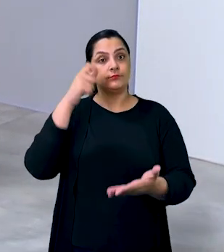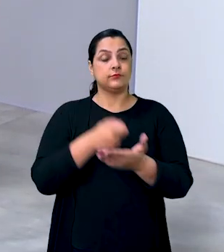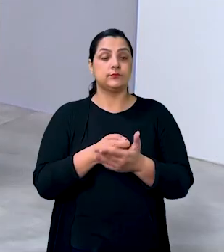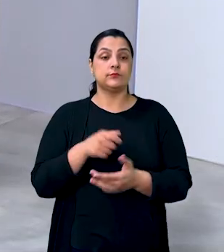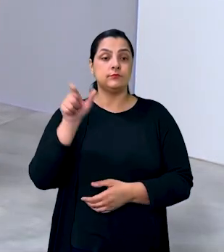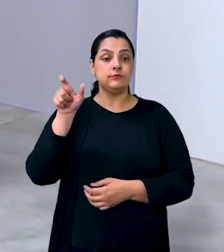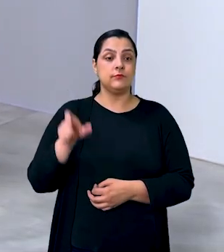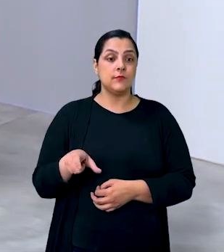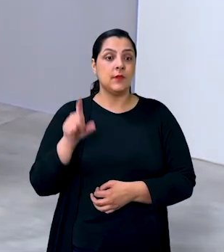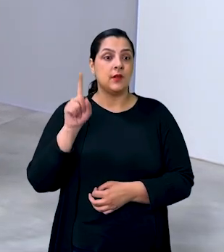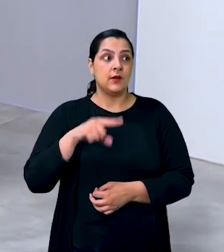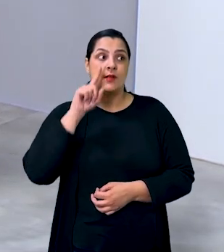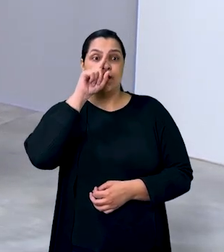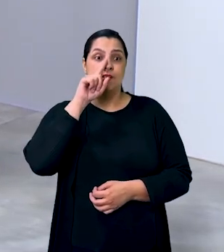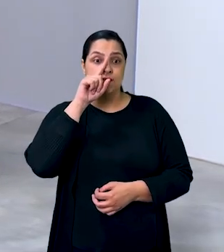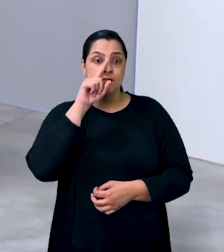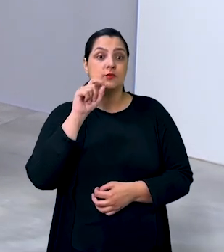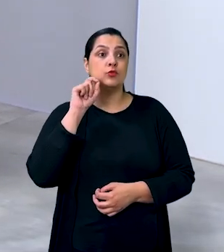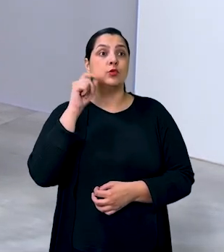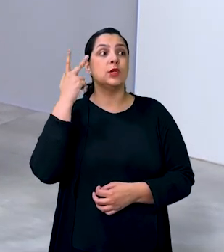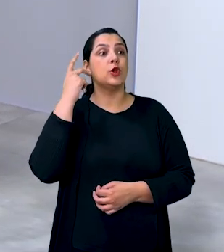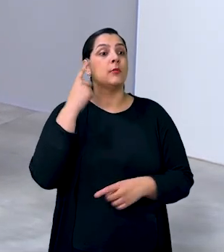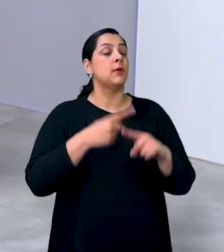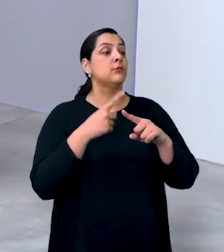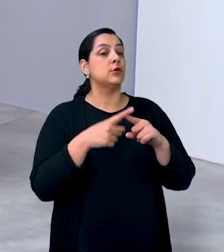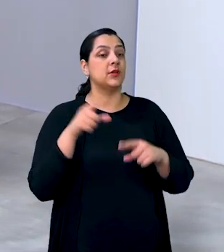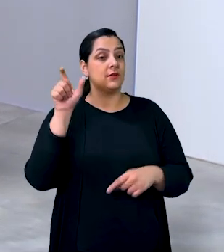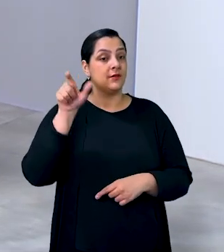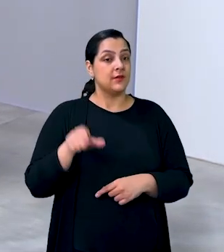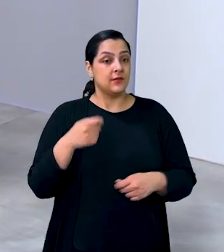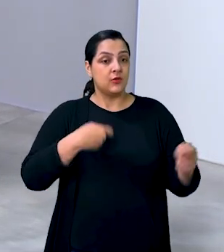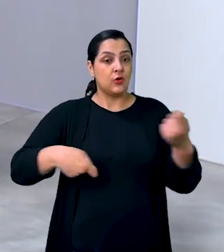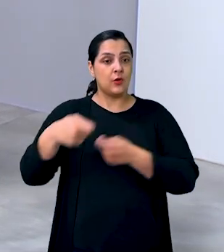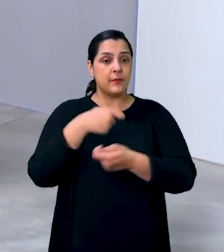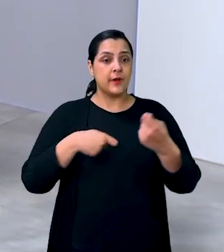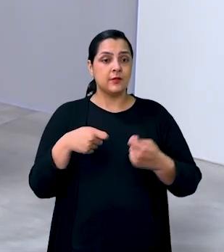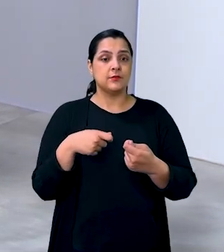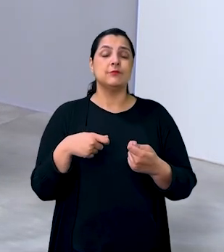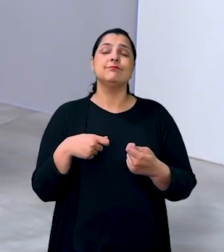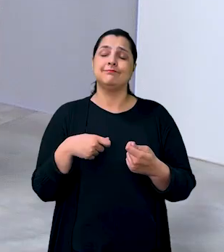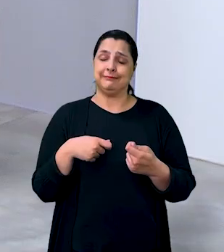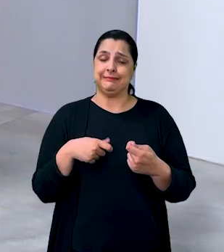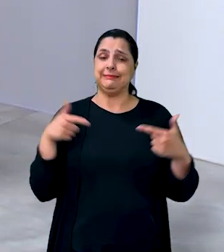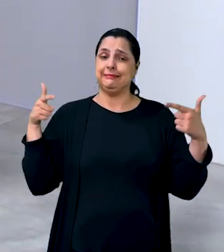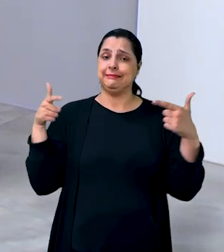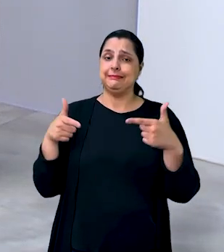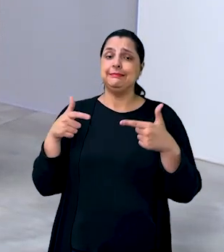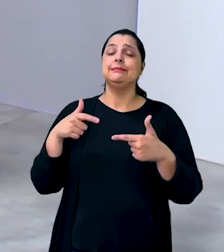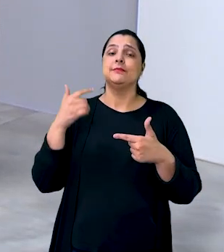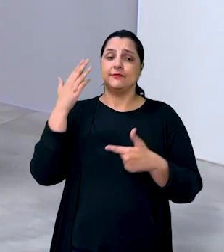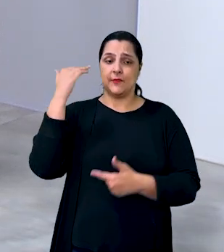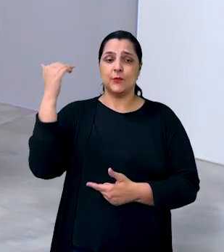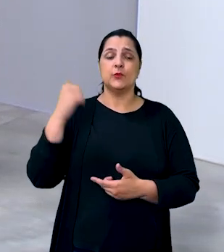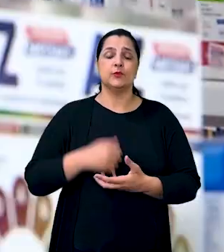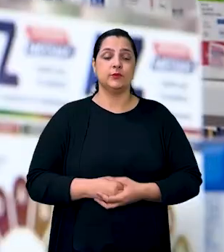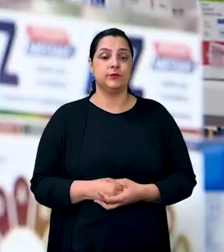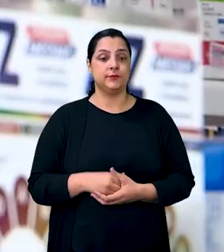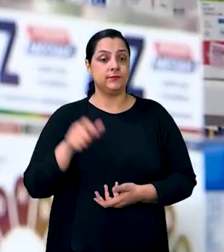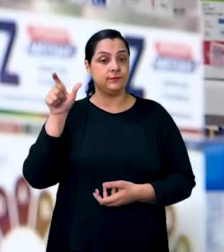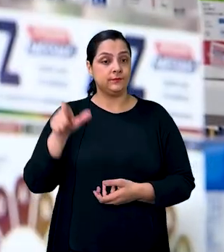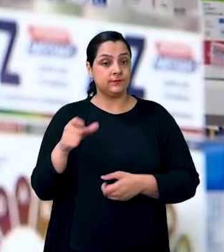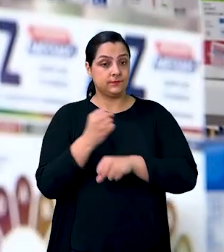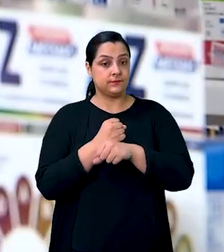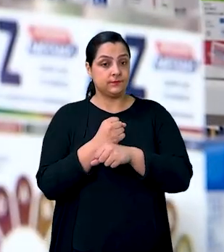que a trabalhadora era submetida a riscos maiores que o comum, já que esse tipo de comércio é bastante visado por assaltantes.